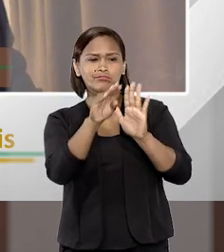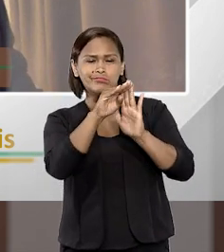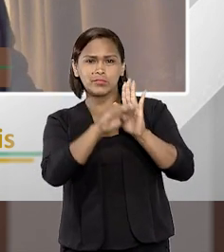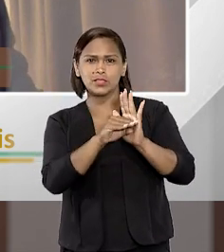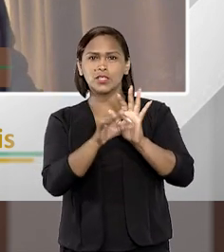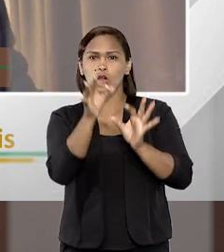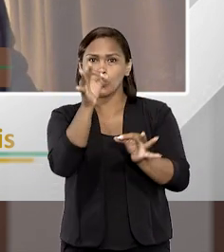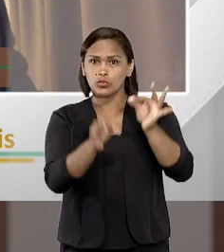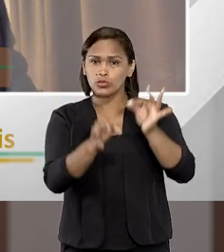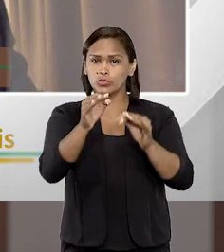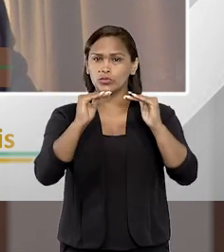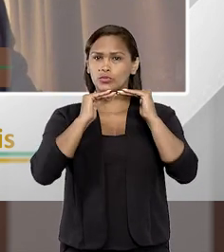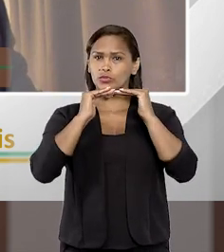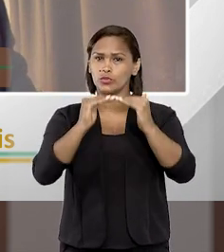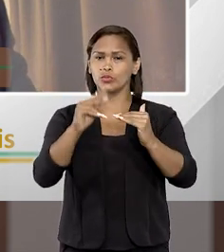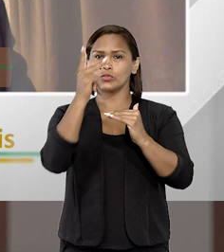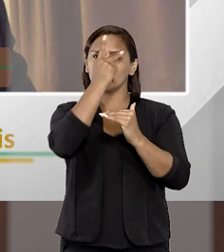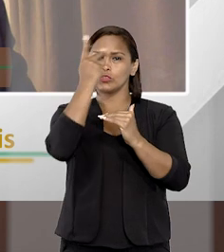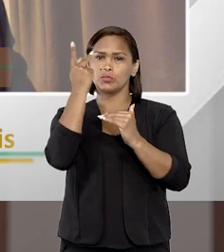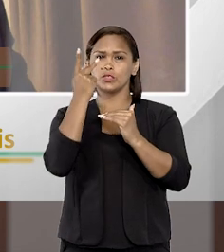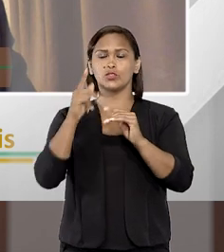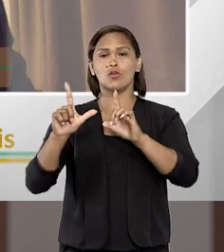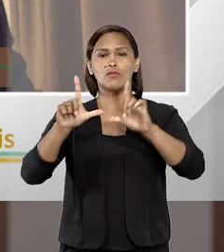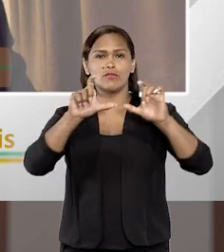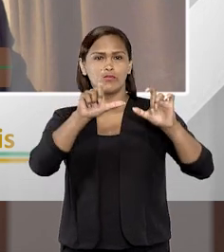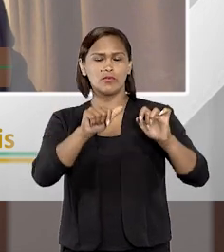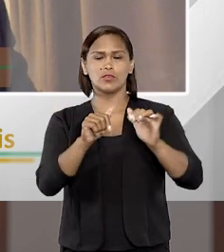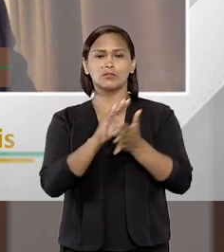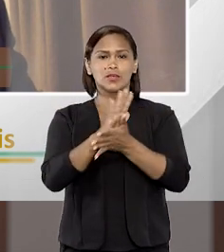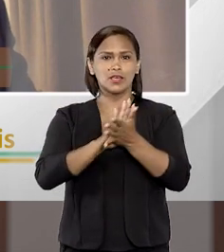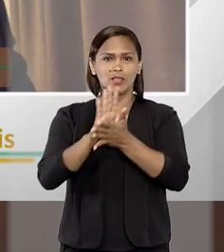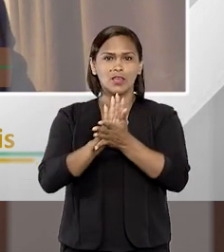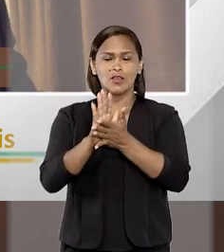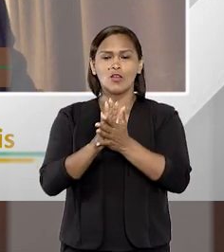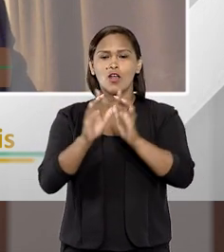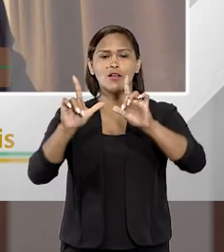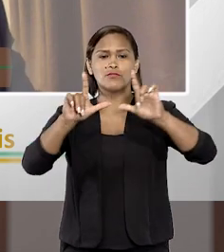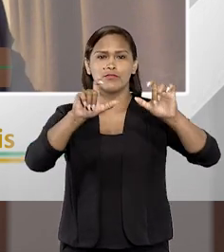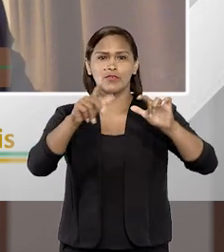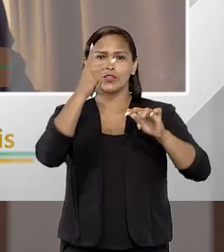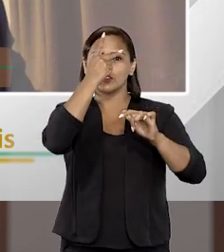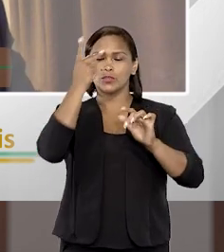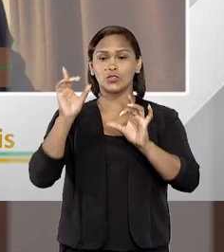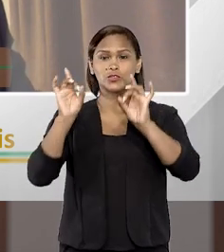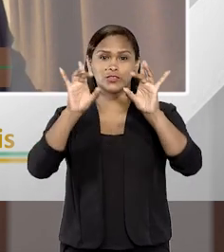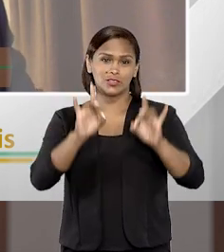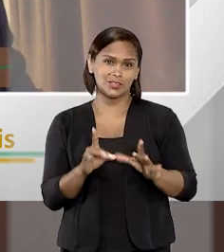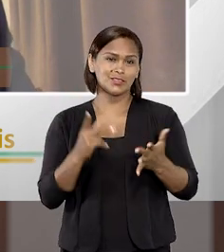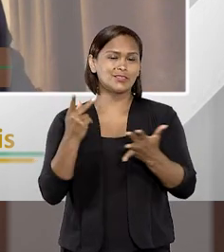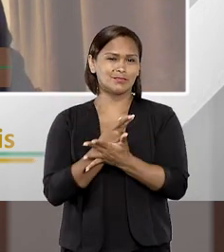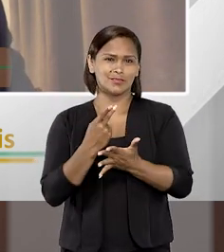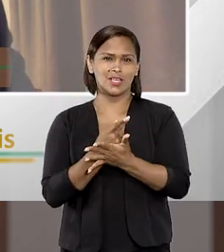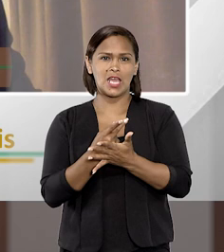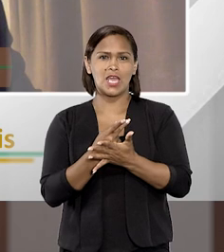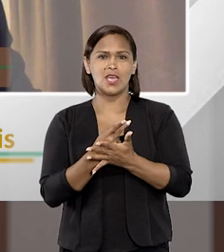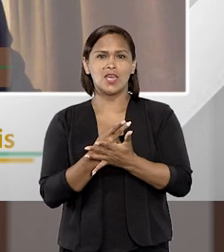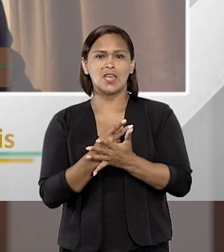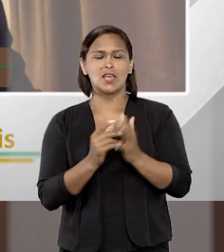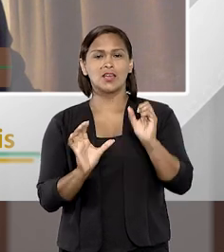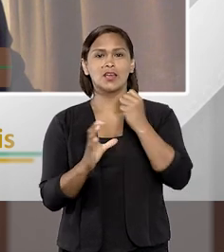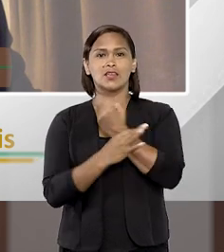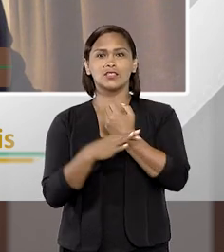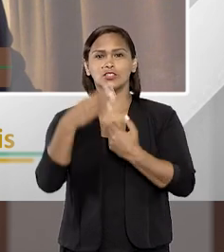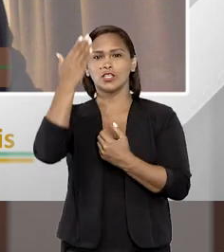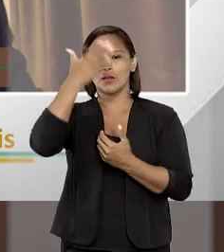justa desse alinhamento de pessoas no fotos para que nenhuma foto a pessoa se destacam devido a mente de maneira a garantir